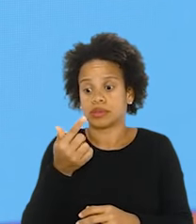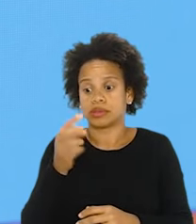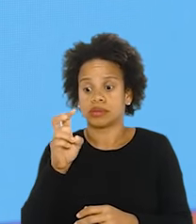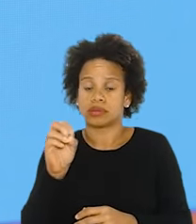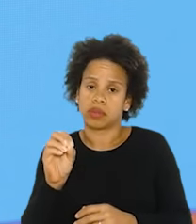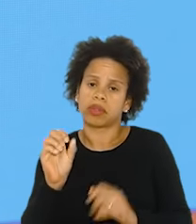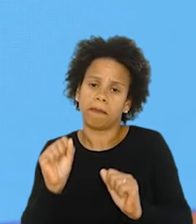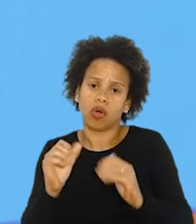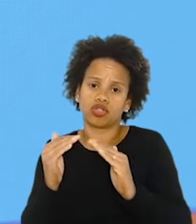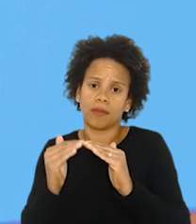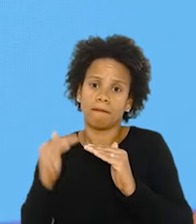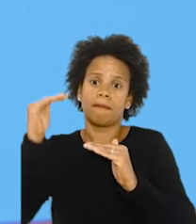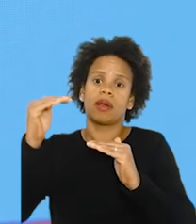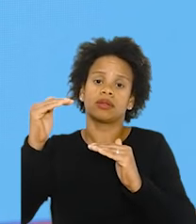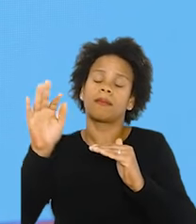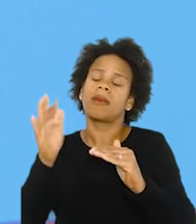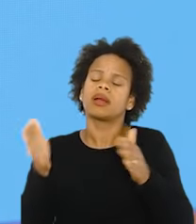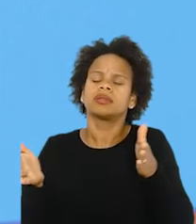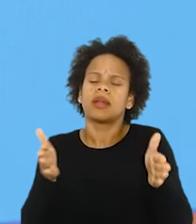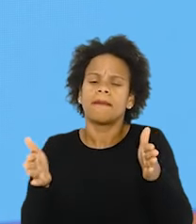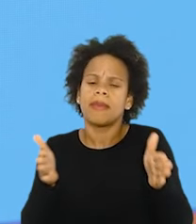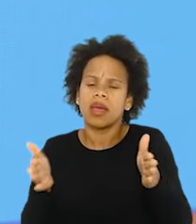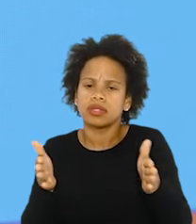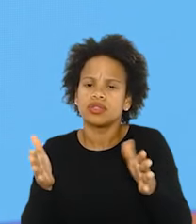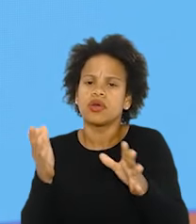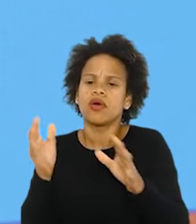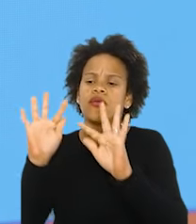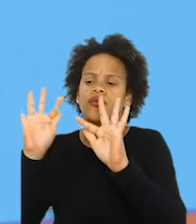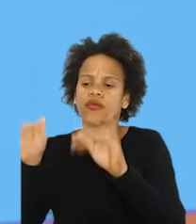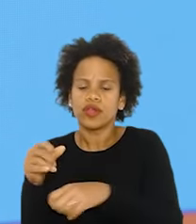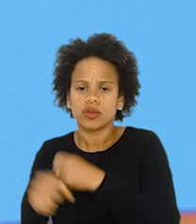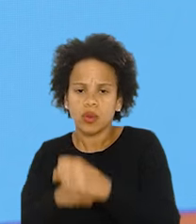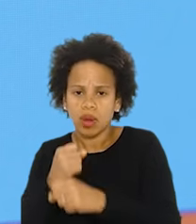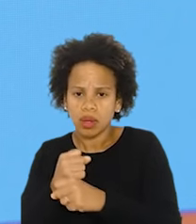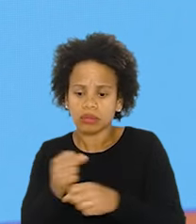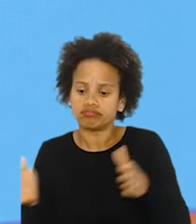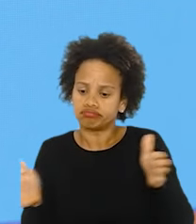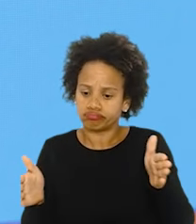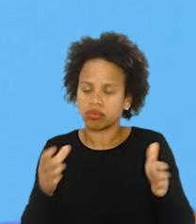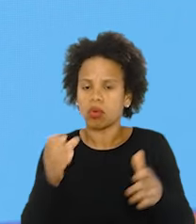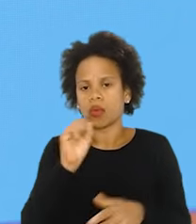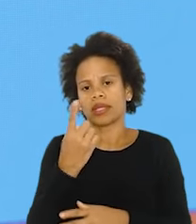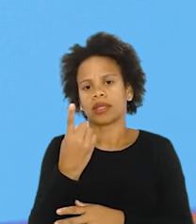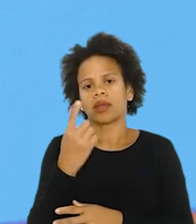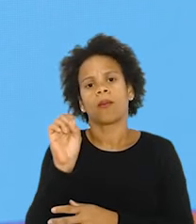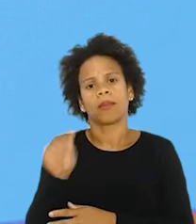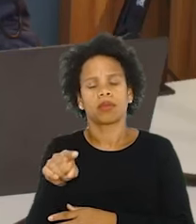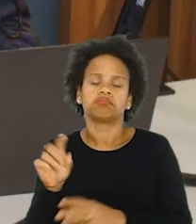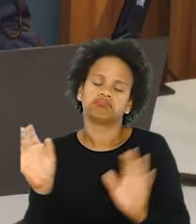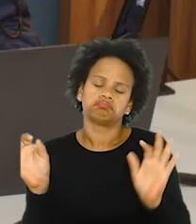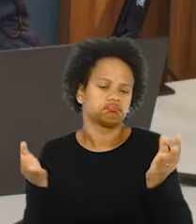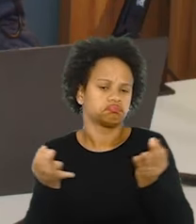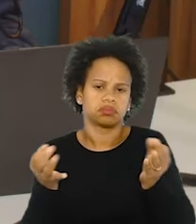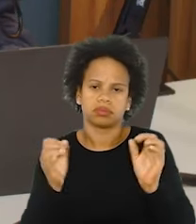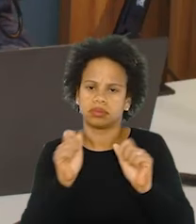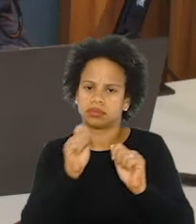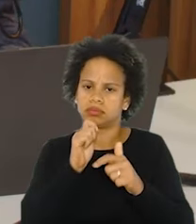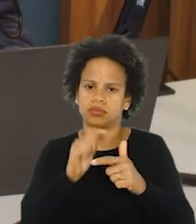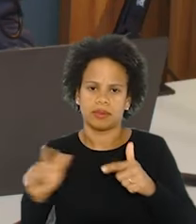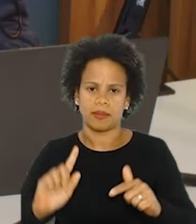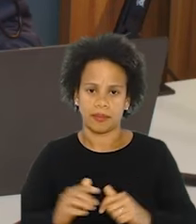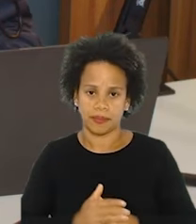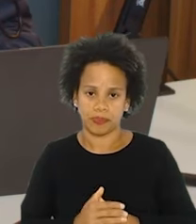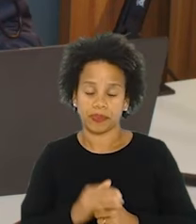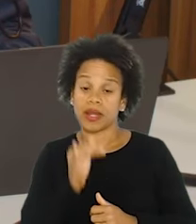6.750 mas na média chegando lá no no final do ano vão estar dentro dos 81.000 perfeita também legal então então assim vamos supor